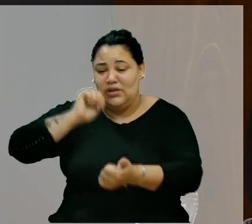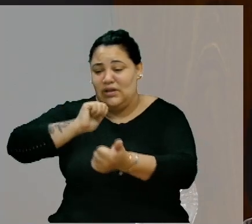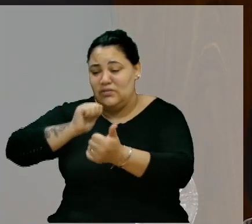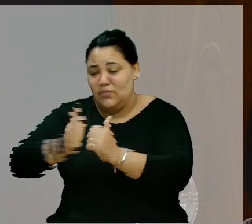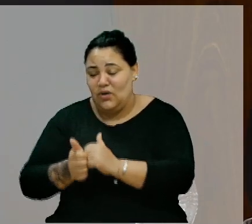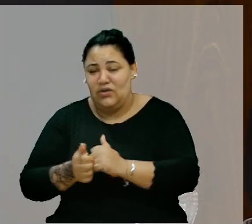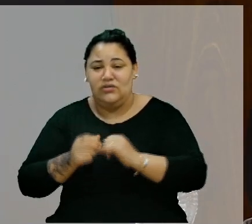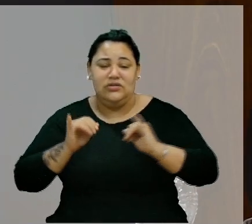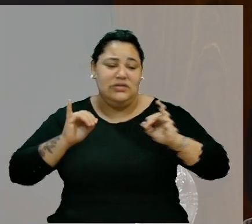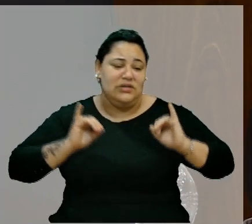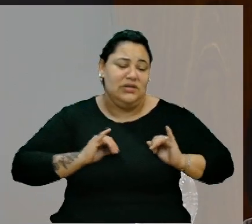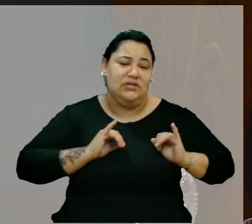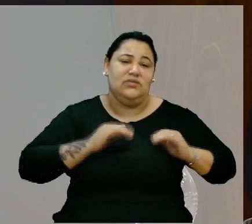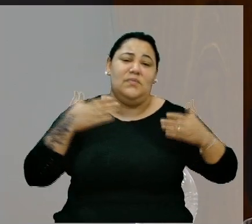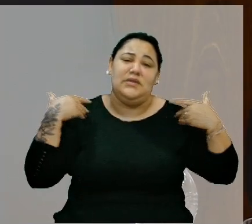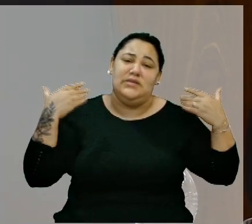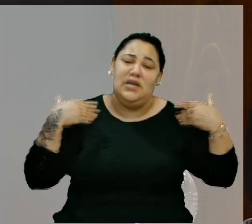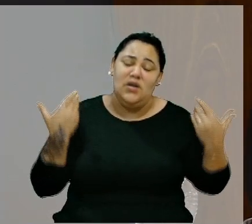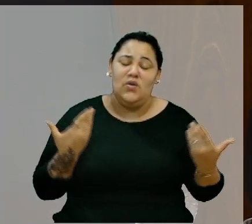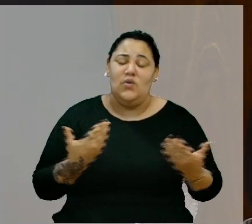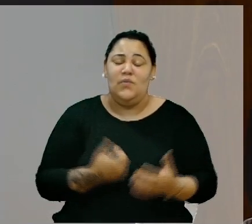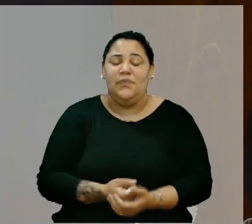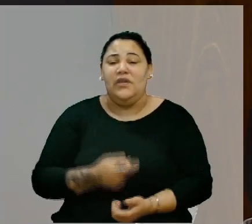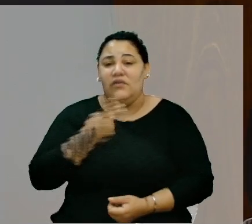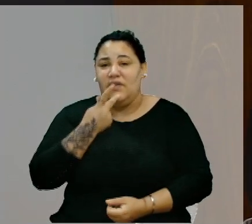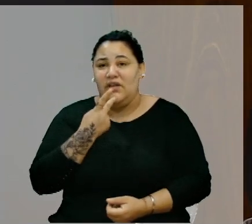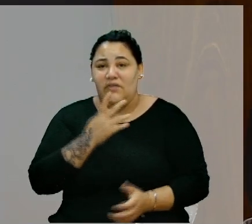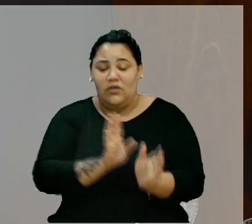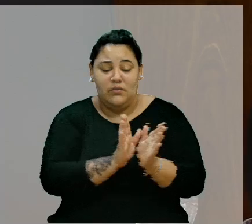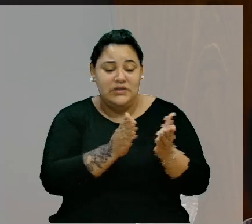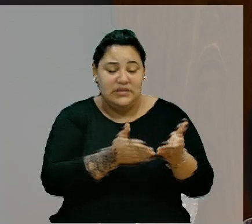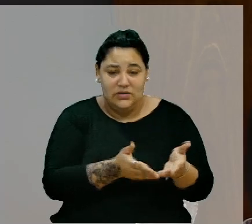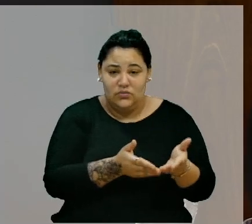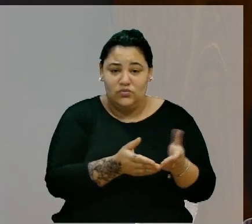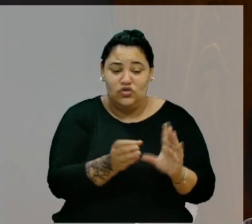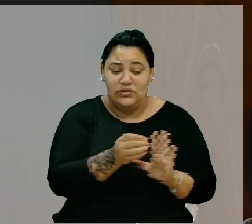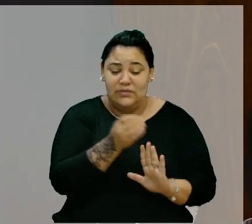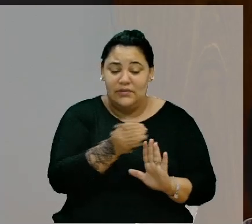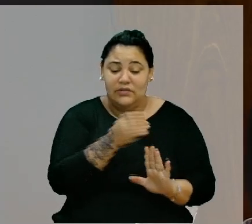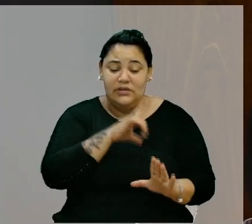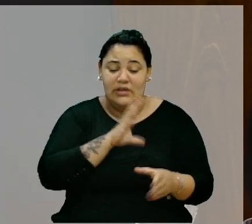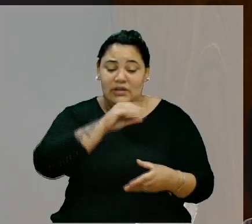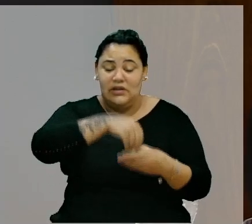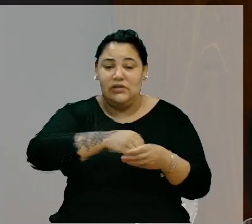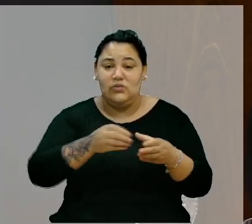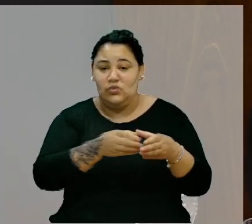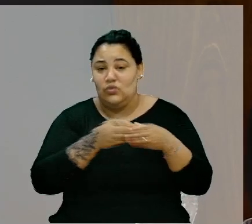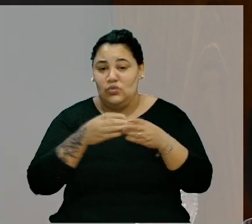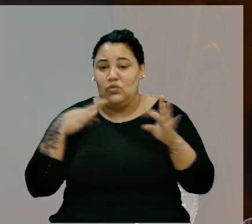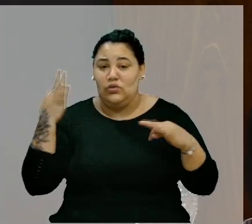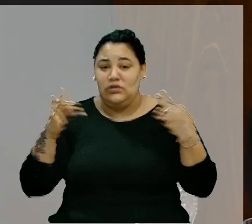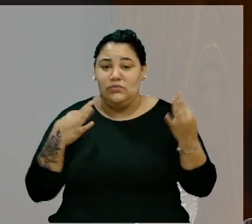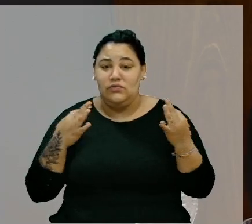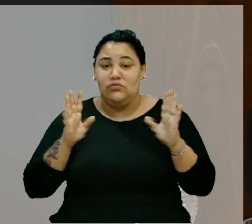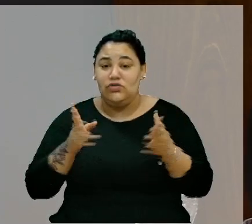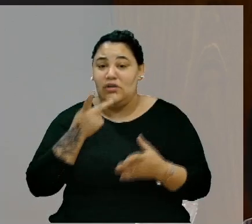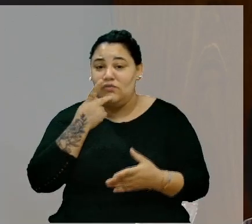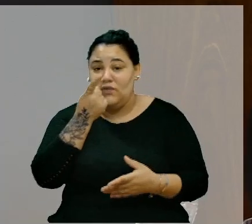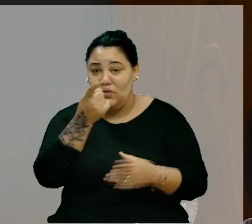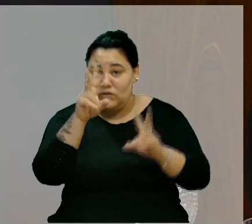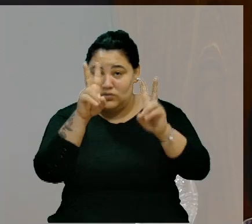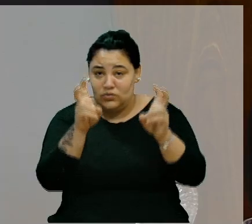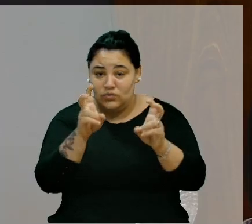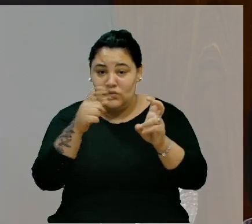lazer. Falávamos também da comissão de orçamento, que tem turismo. Então, já que o senhor tocou no tema, vereador, acho que,